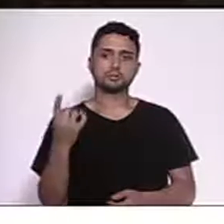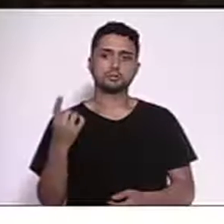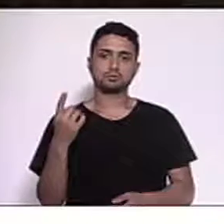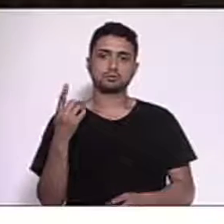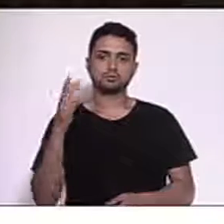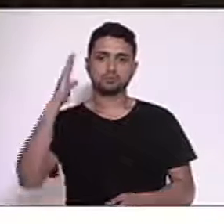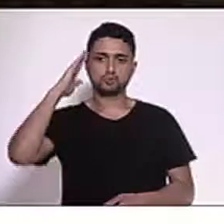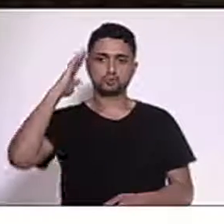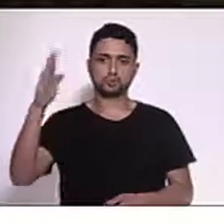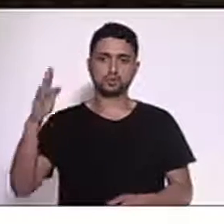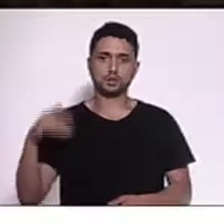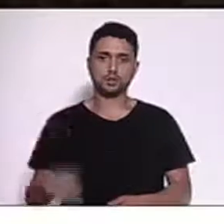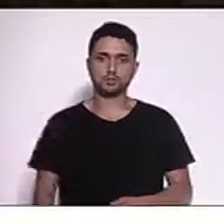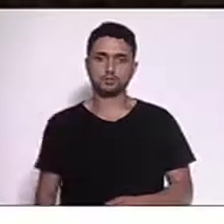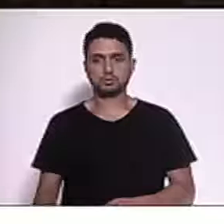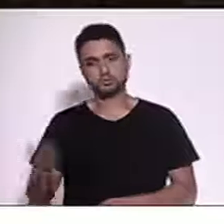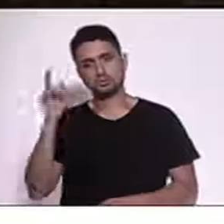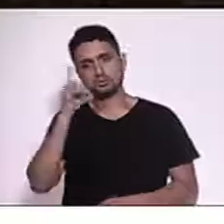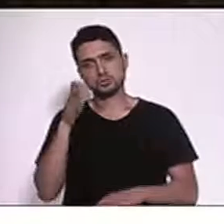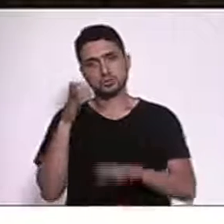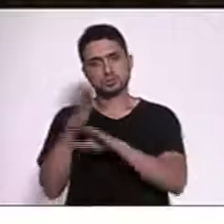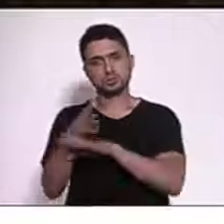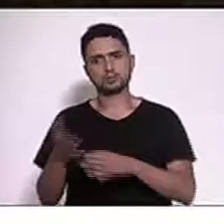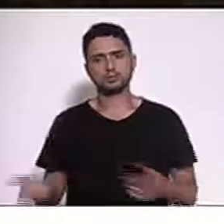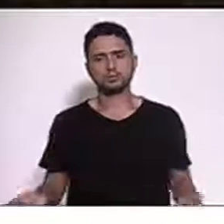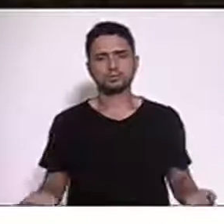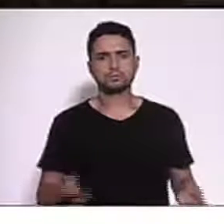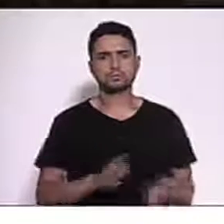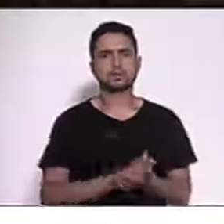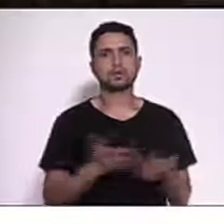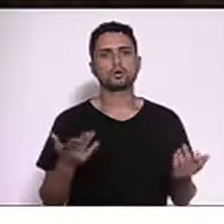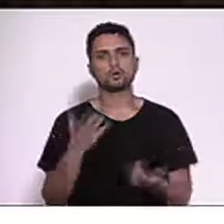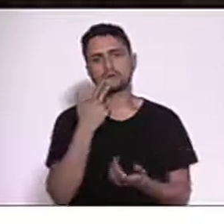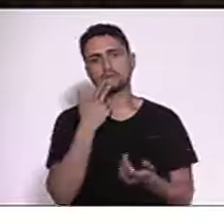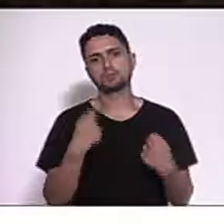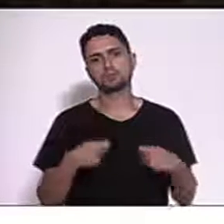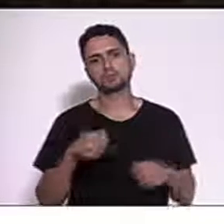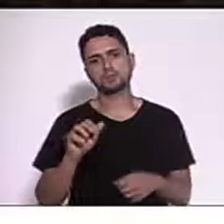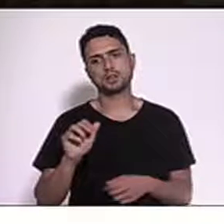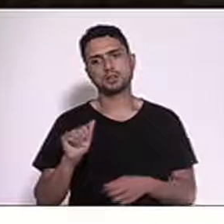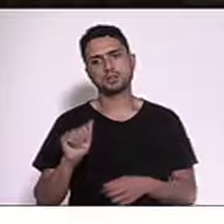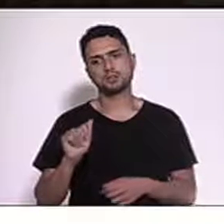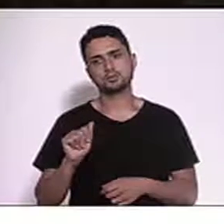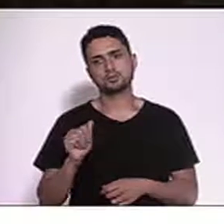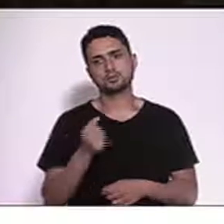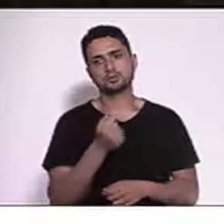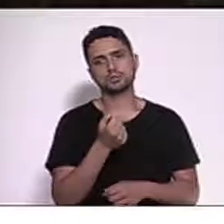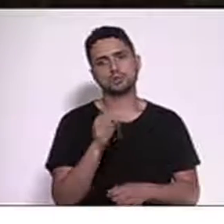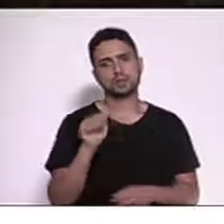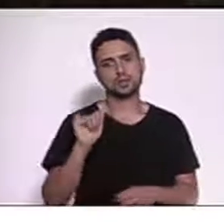cabo. Agora, dizendo que tem que existir ato adicional número 5.